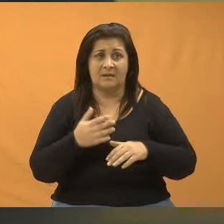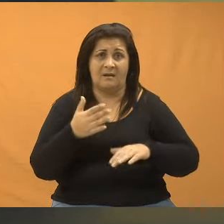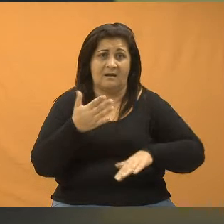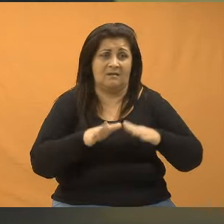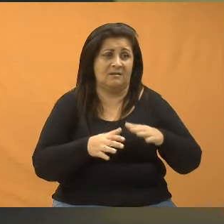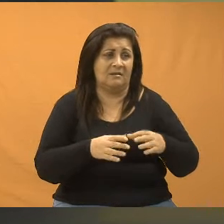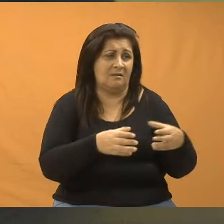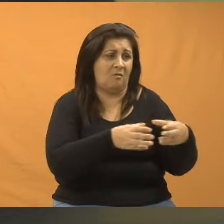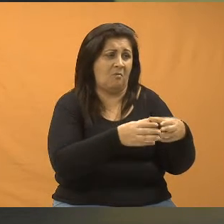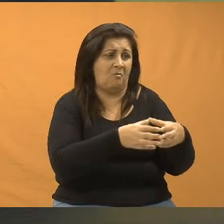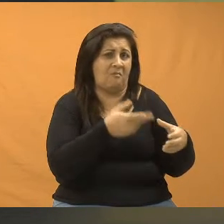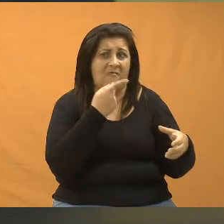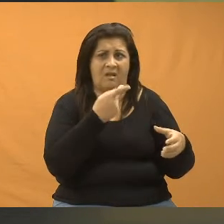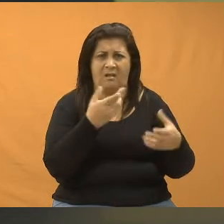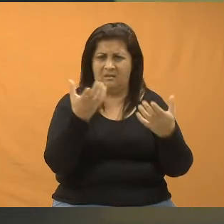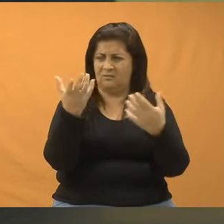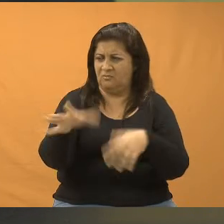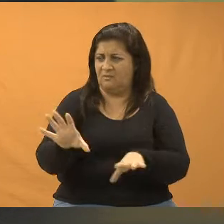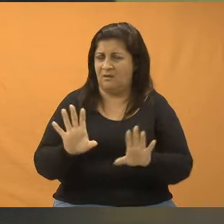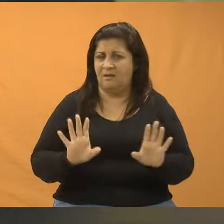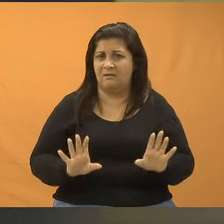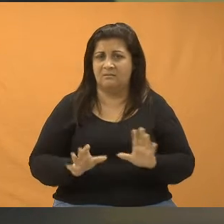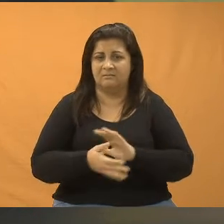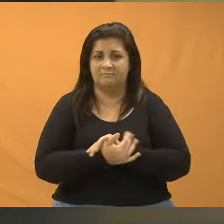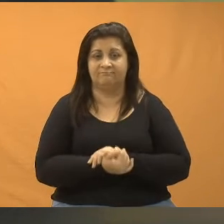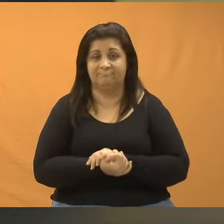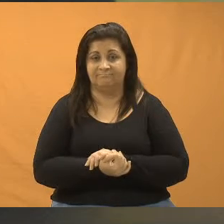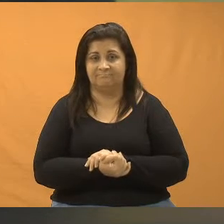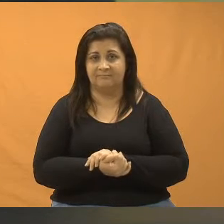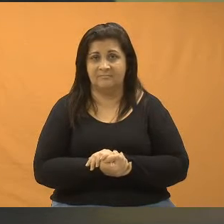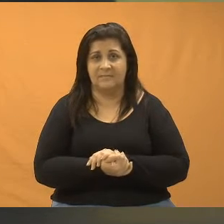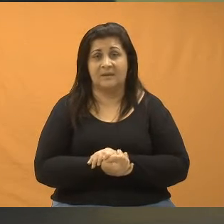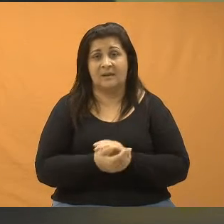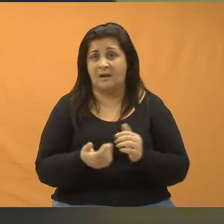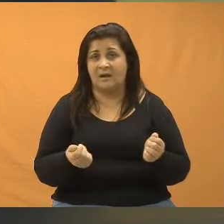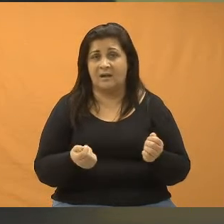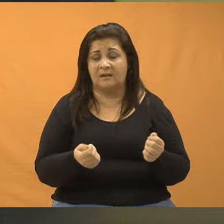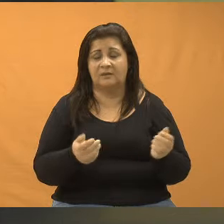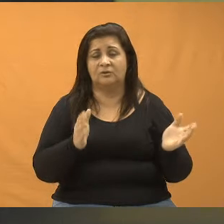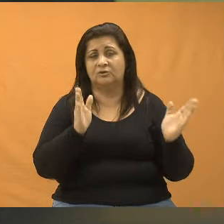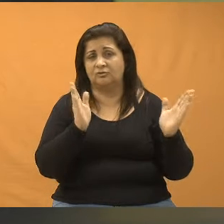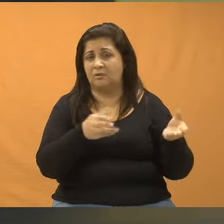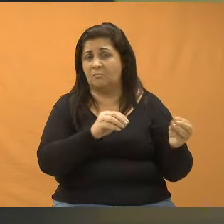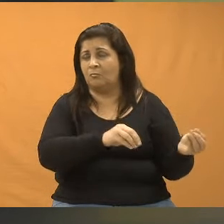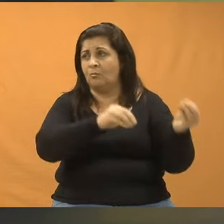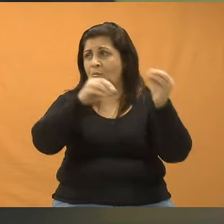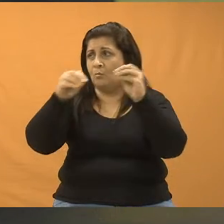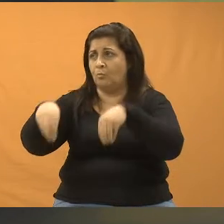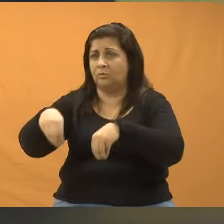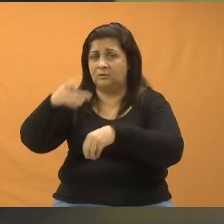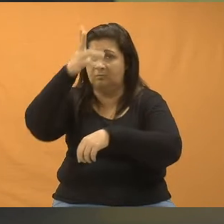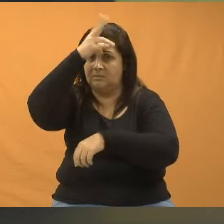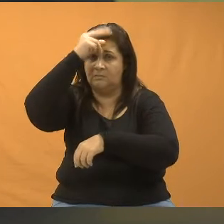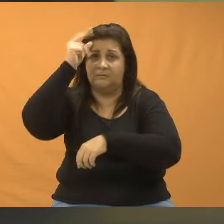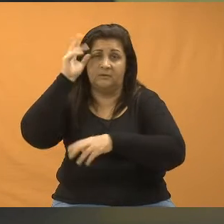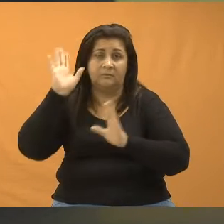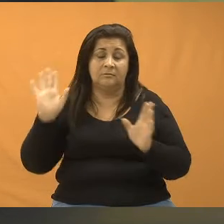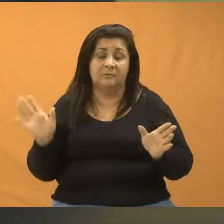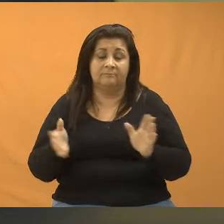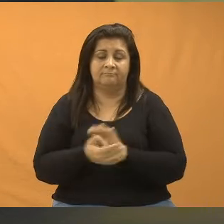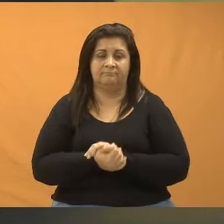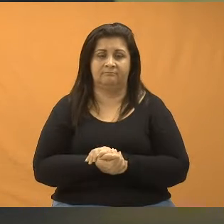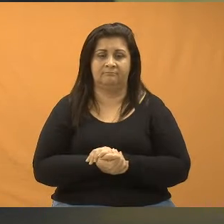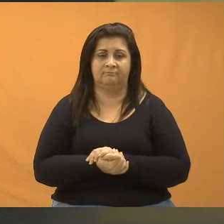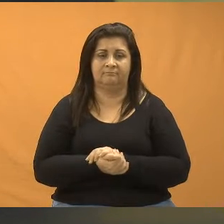falar não quero receber isso, e daí automaticamente já passa para o município, né? Se dissolve a Irmandade e passa para o município. Então, tem uma